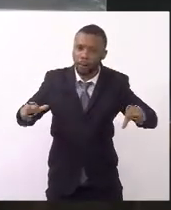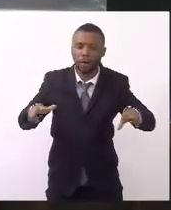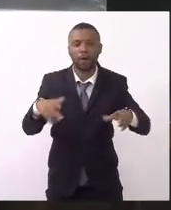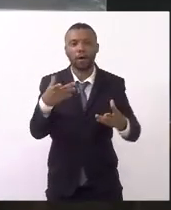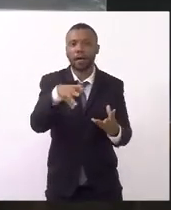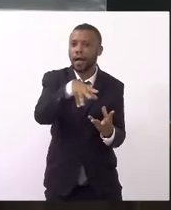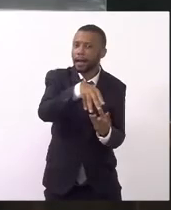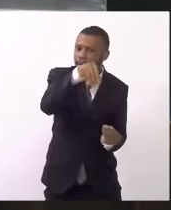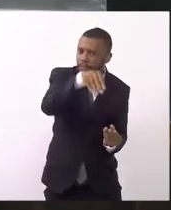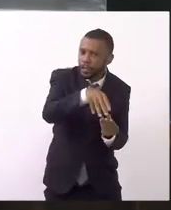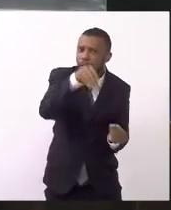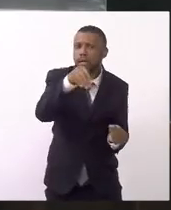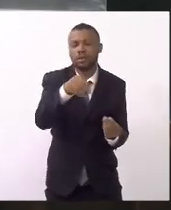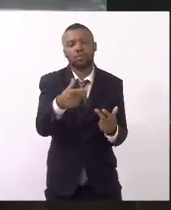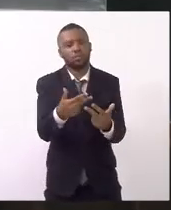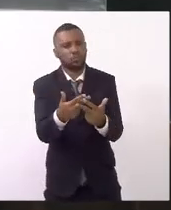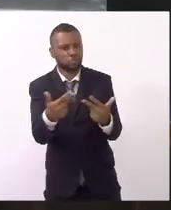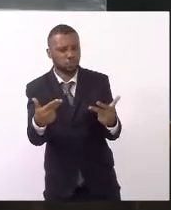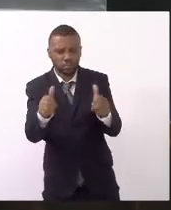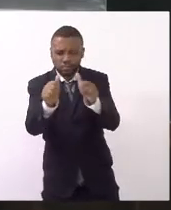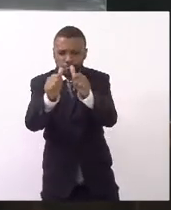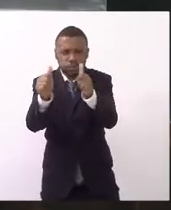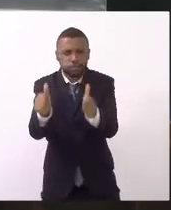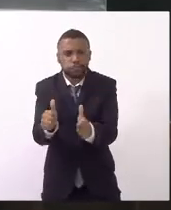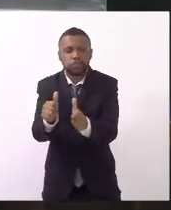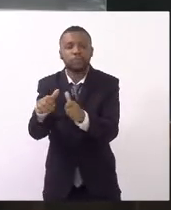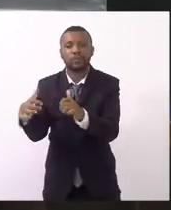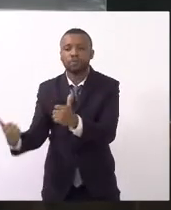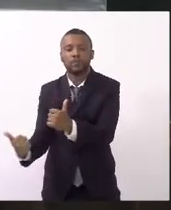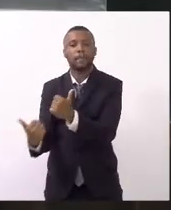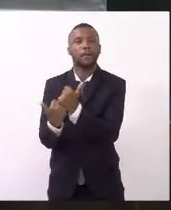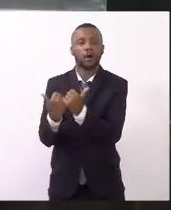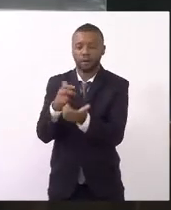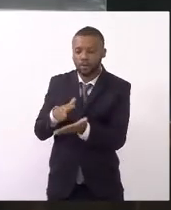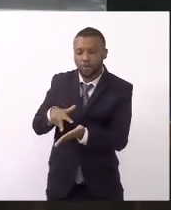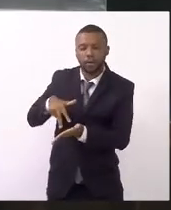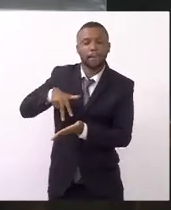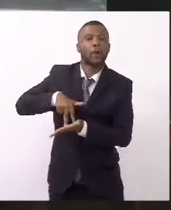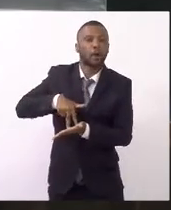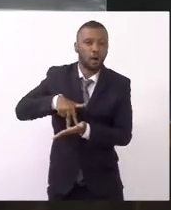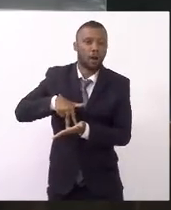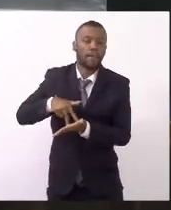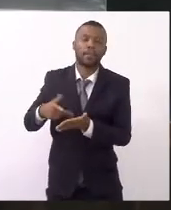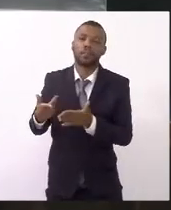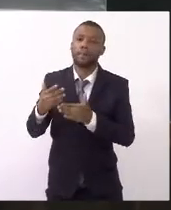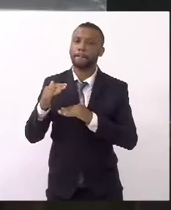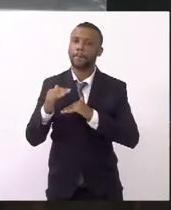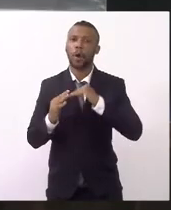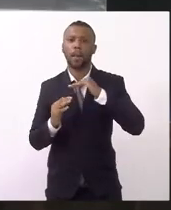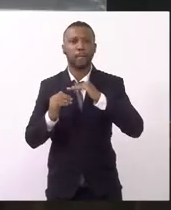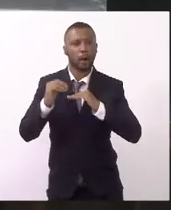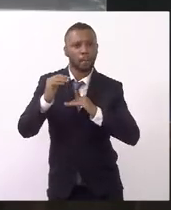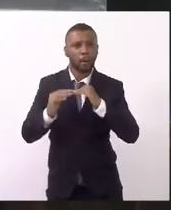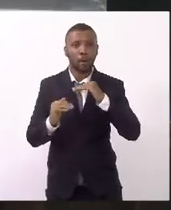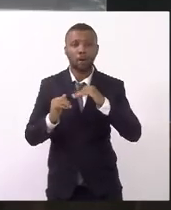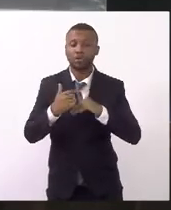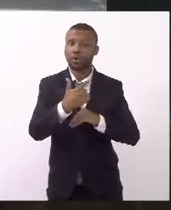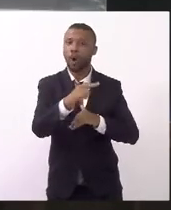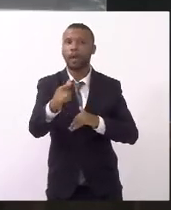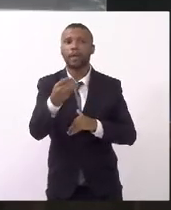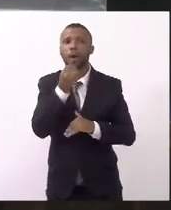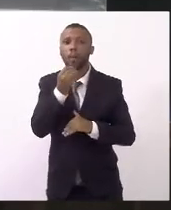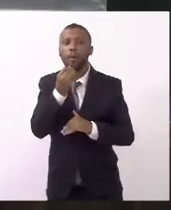inquices E que nos mantém em pé para continuar lutando na construção de outras possibilidades